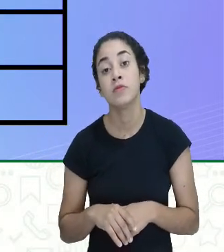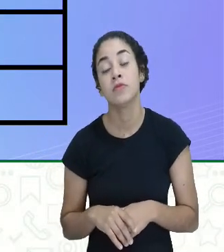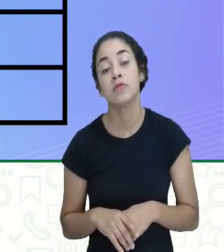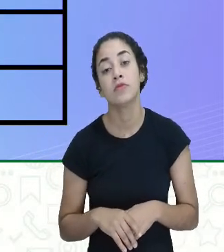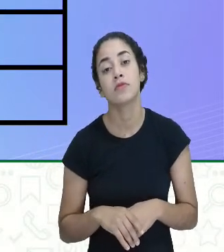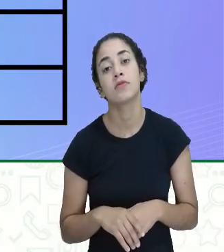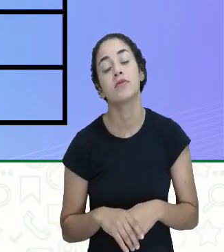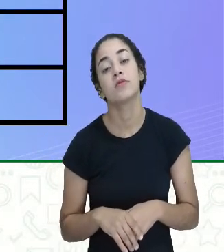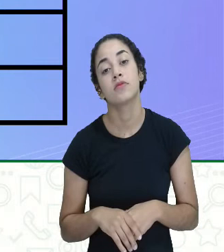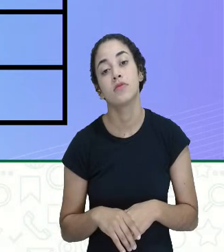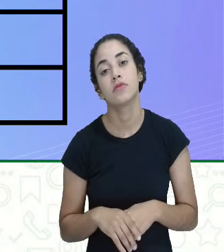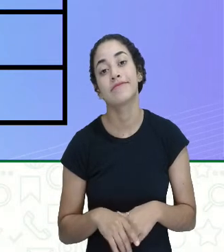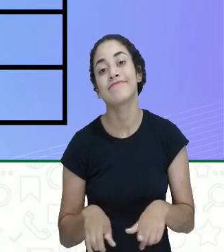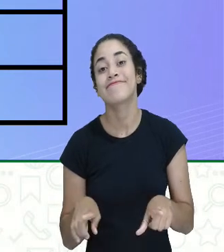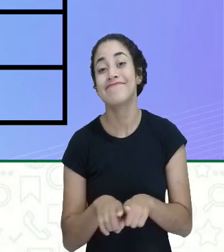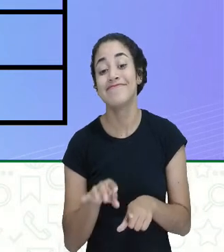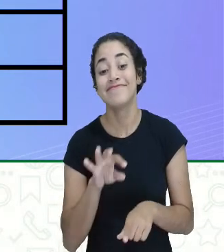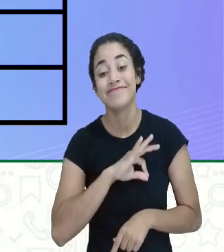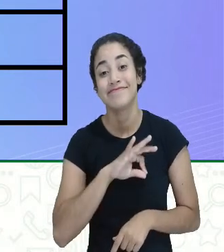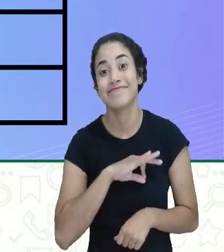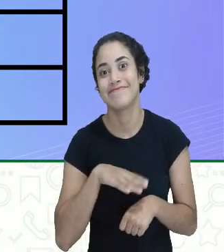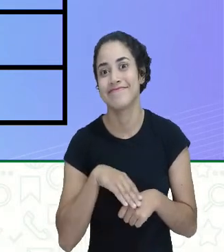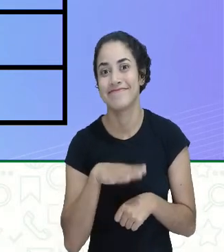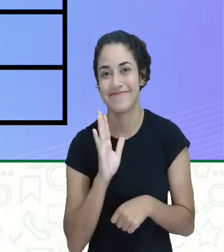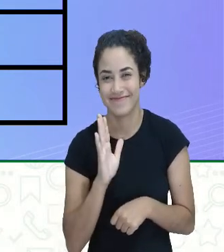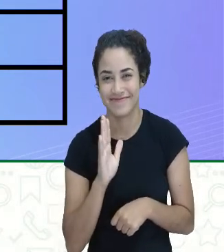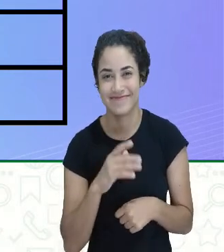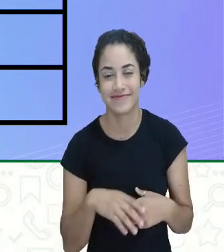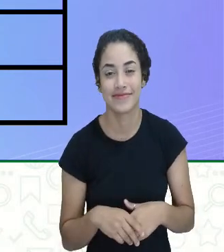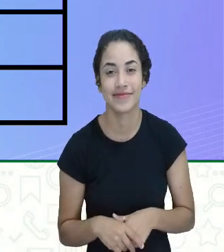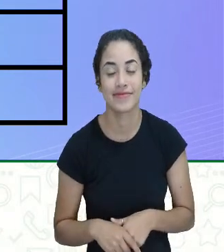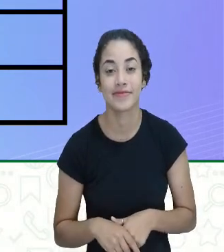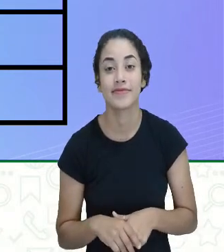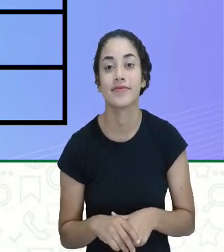aí também o salário é maior, né? Então,